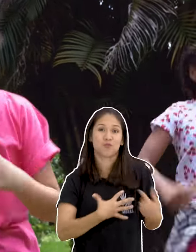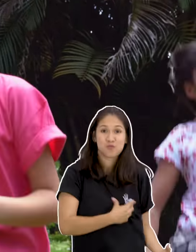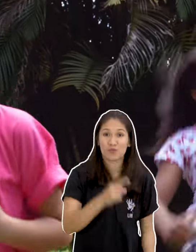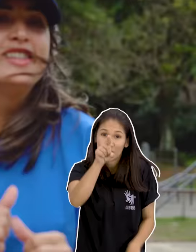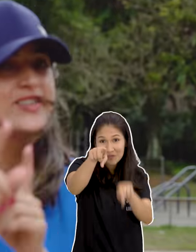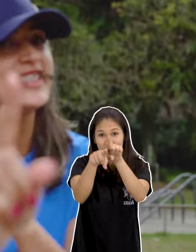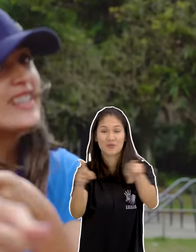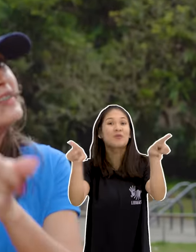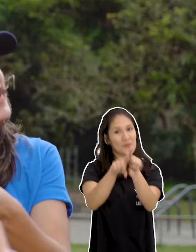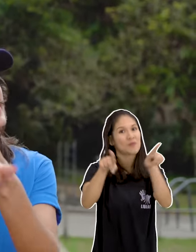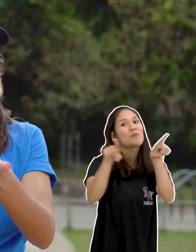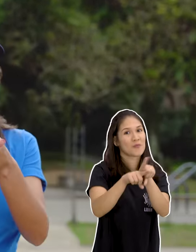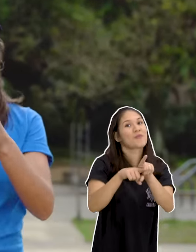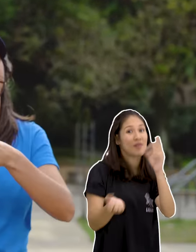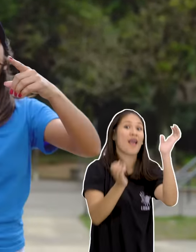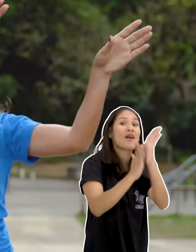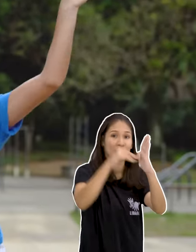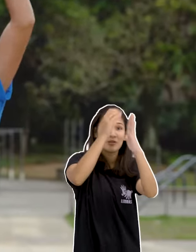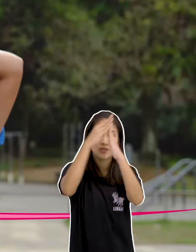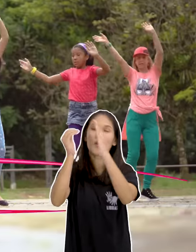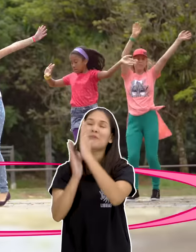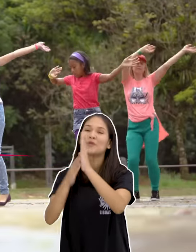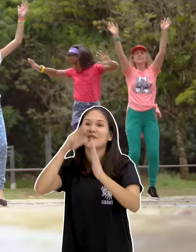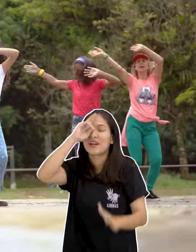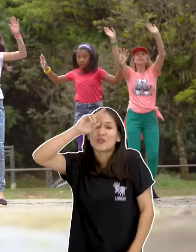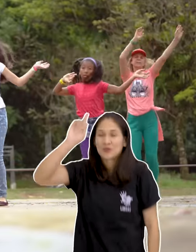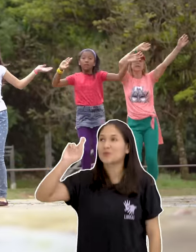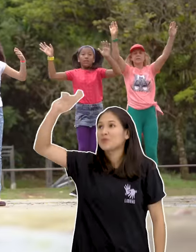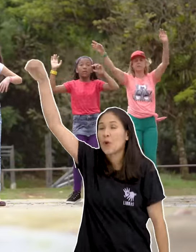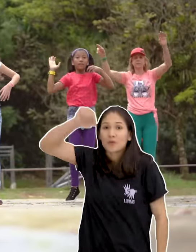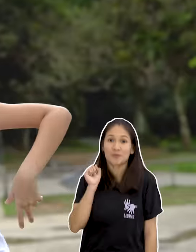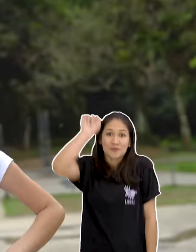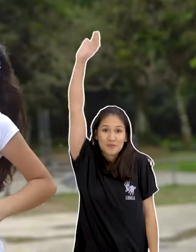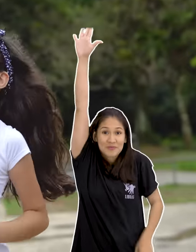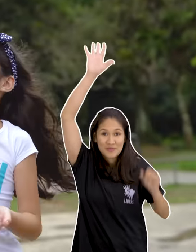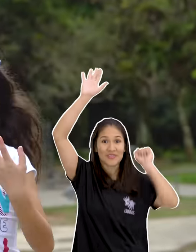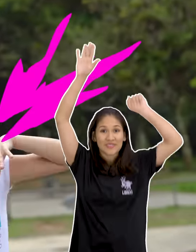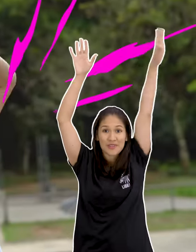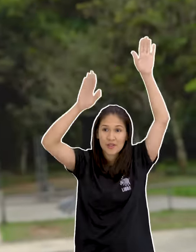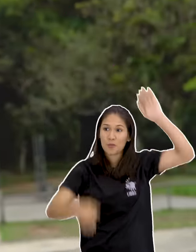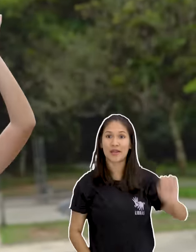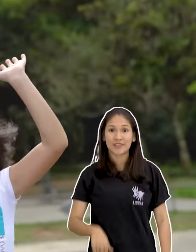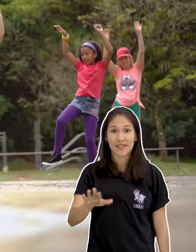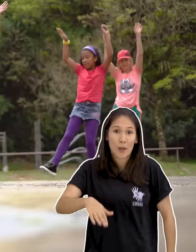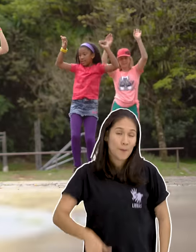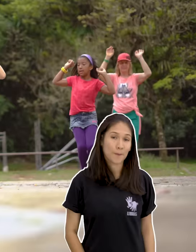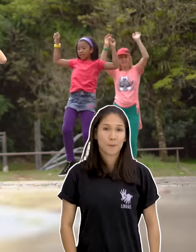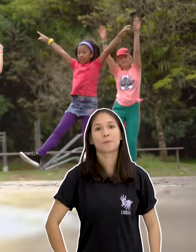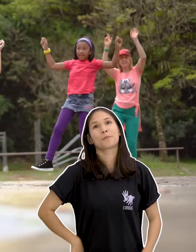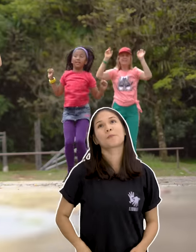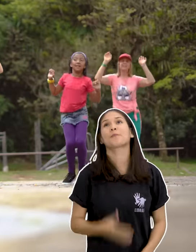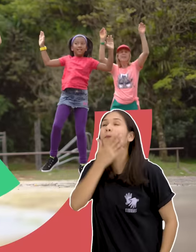um deles, você também. Louvemos ao Senhor. Braço direito, braço esquerdo, perna